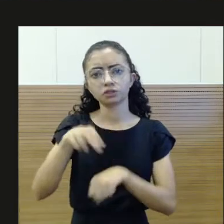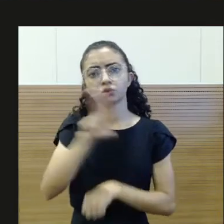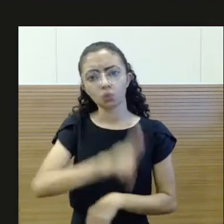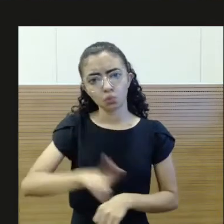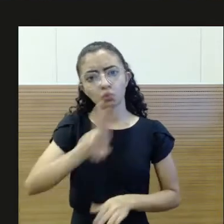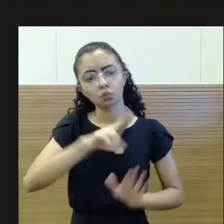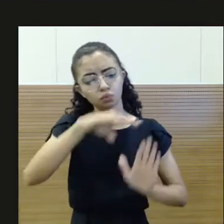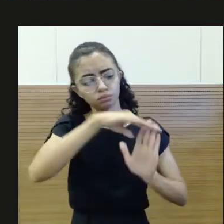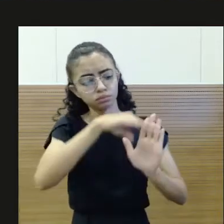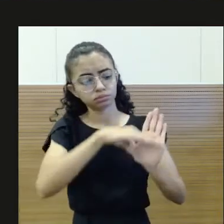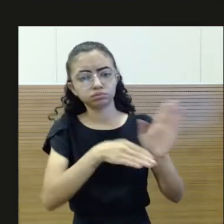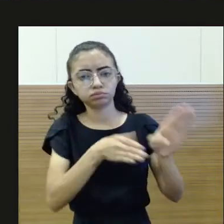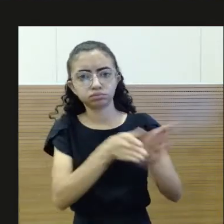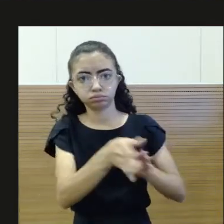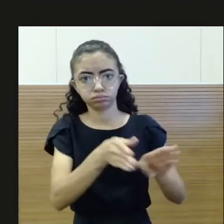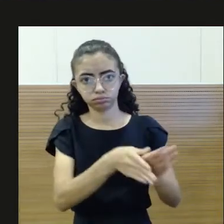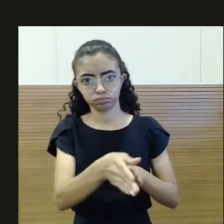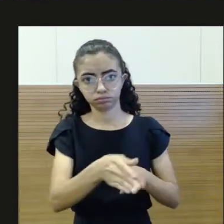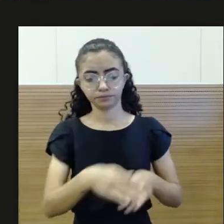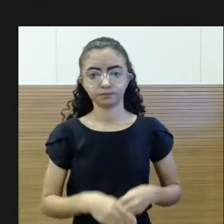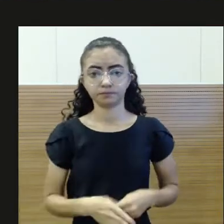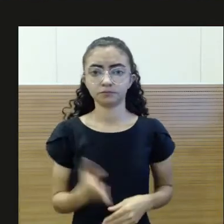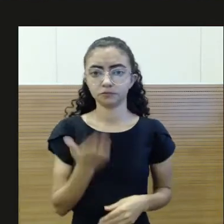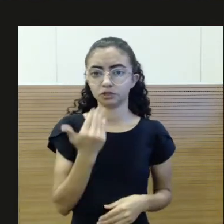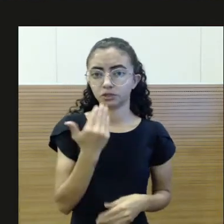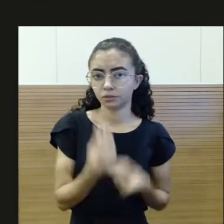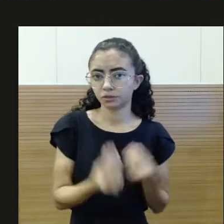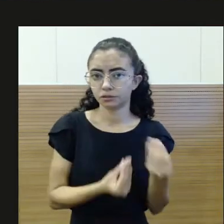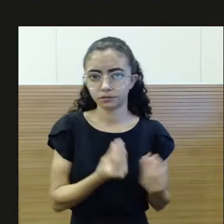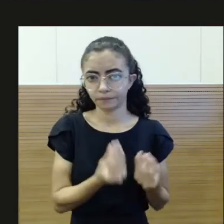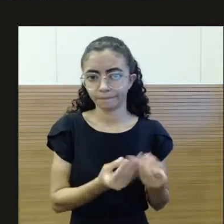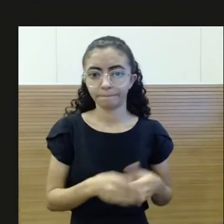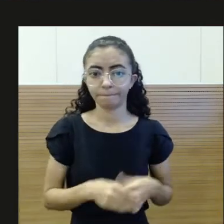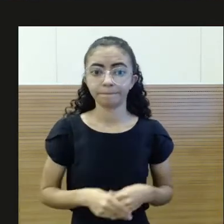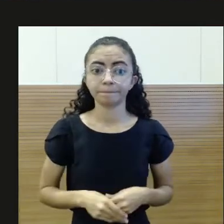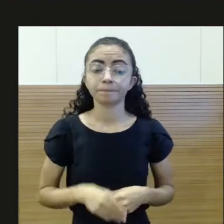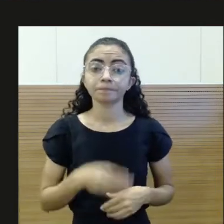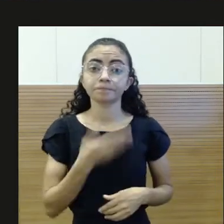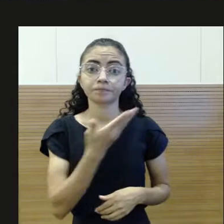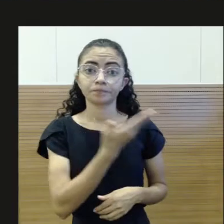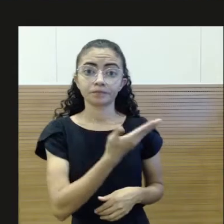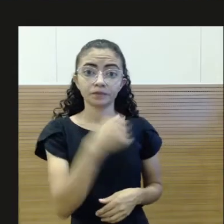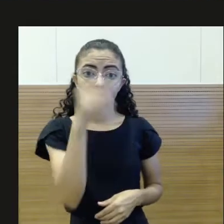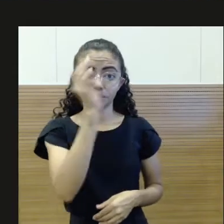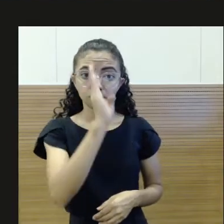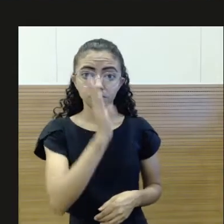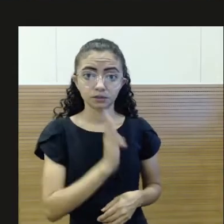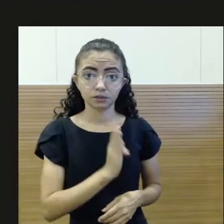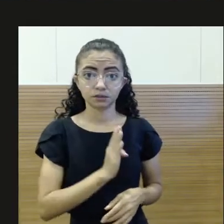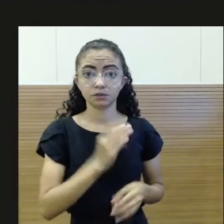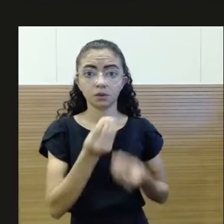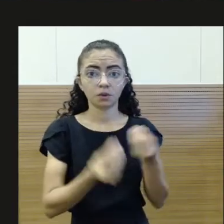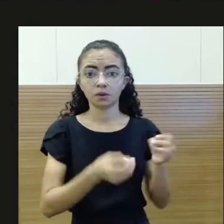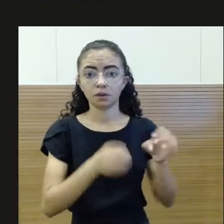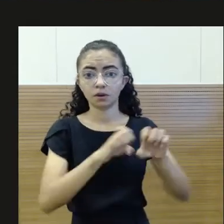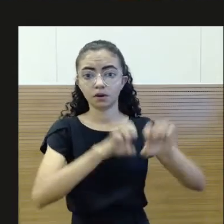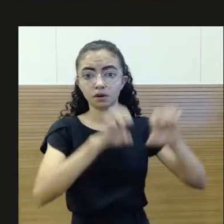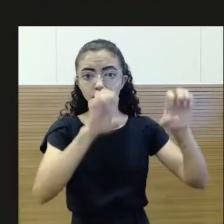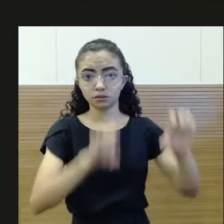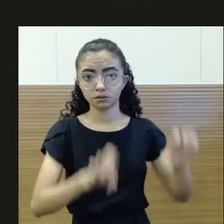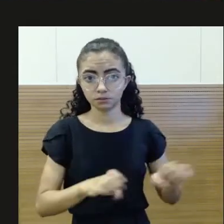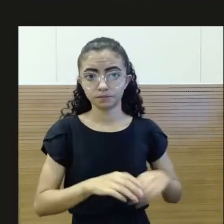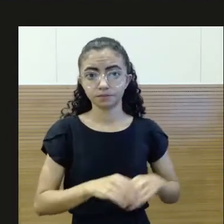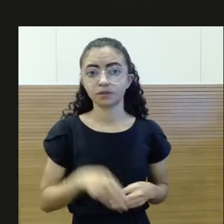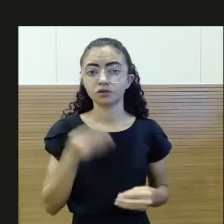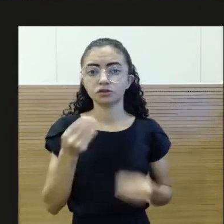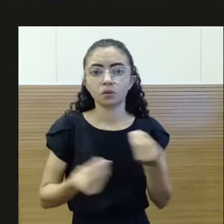essas guias. No caso, a guia brasileira tem essa estrutura aí, eu vou falar um pouquinho da escolha